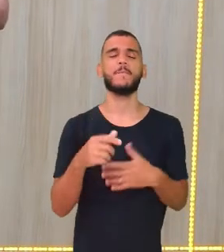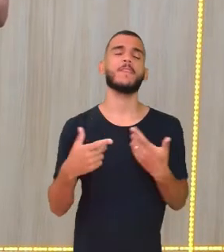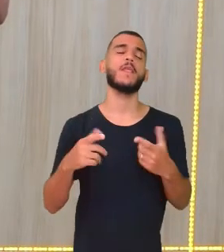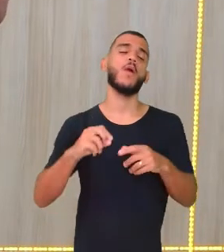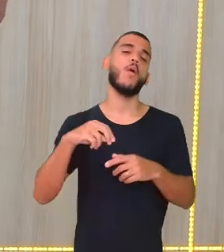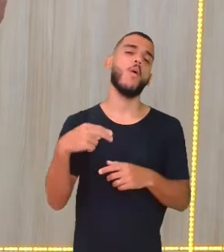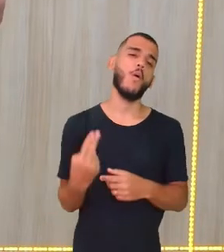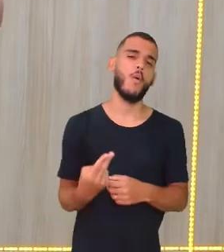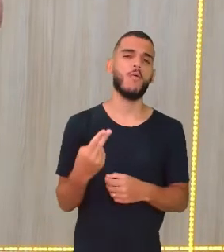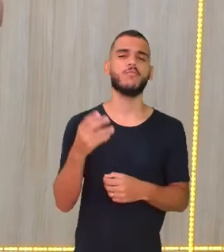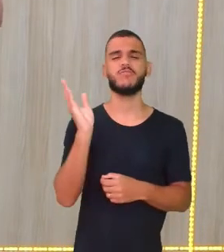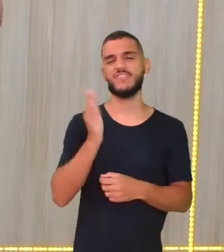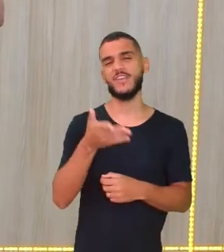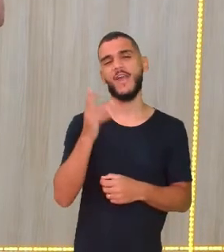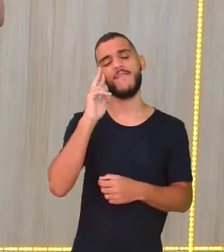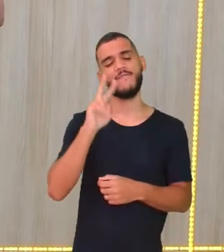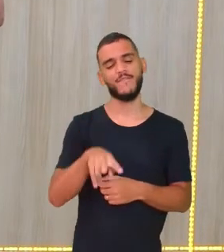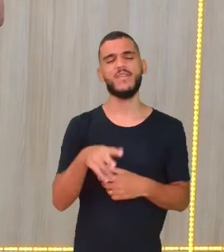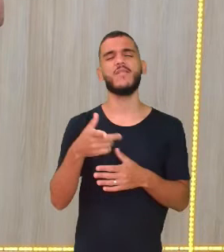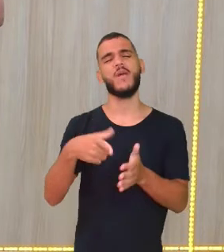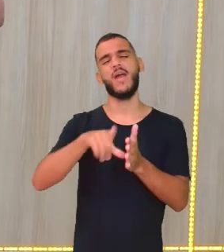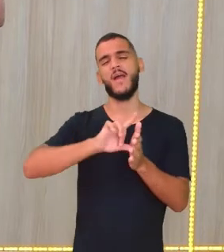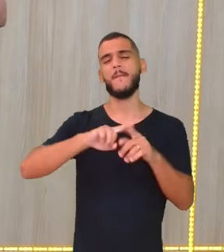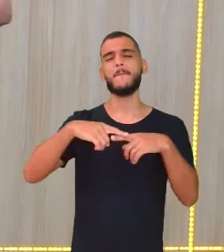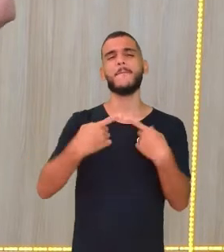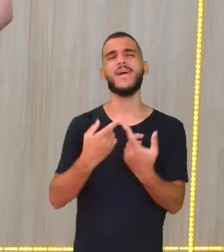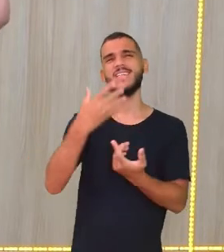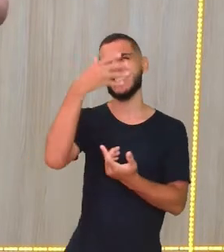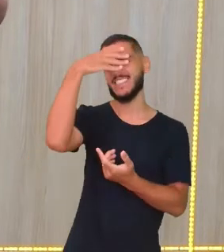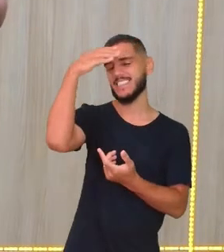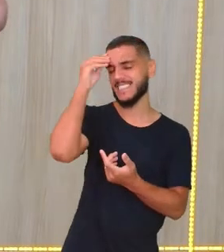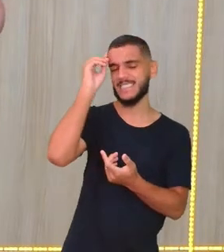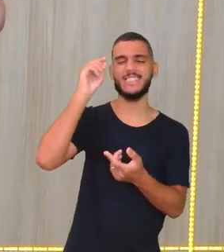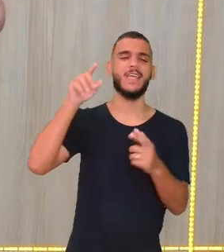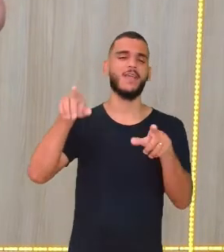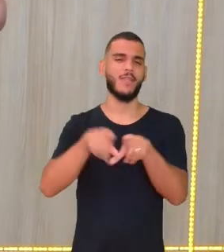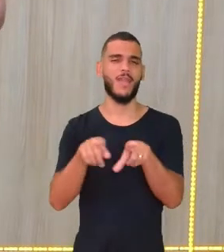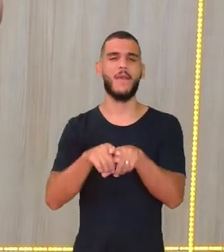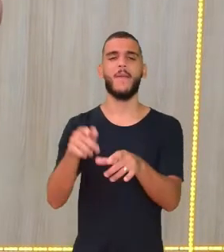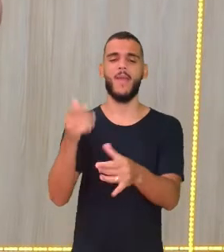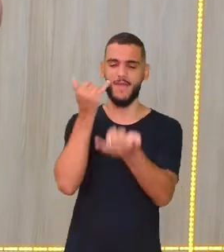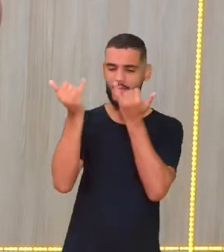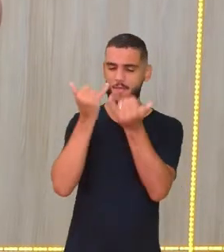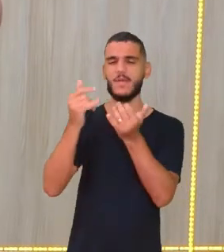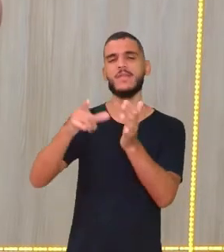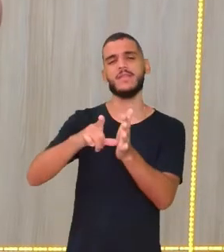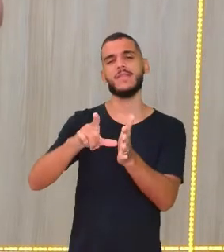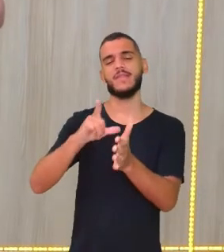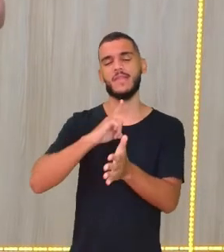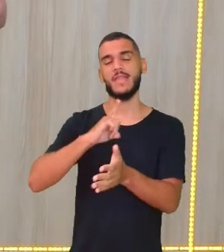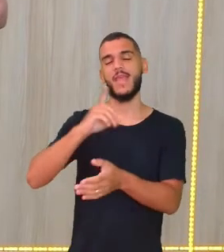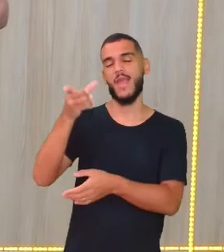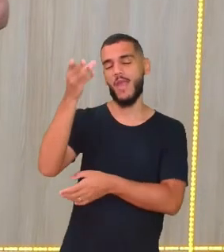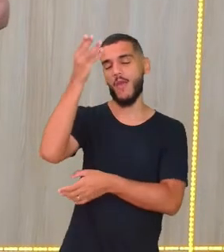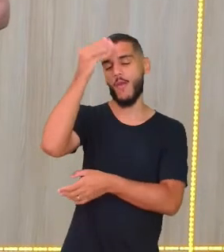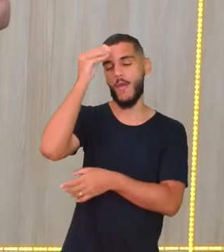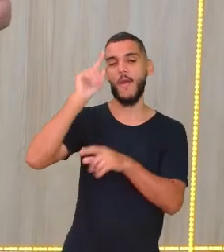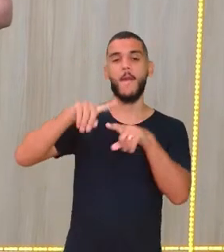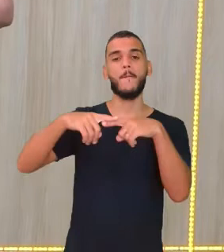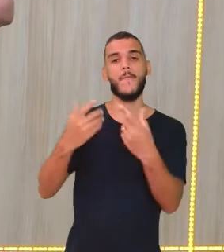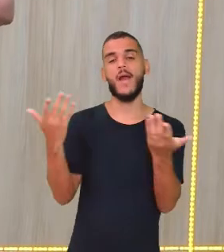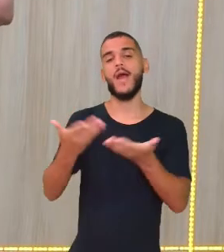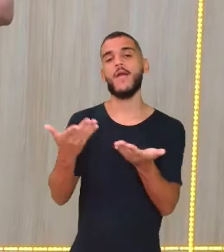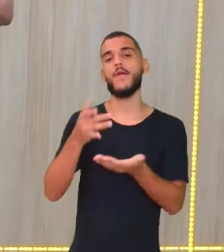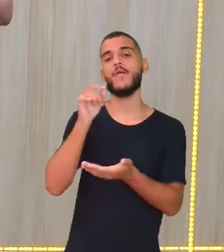foi ouvida por vocês, não é? Vocês já receberam essa informação. E agora nós